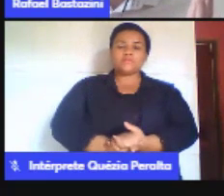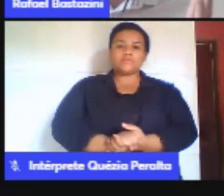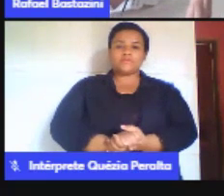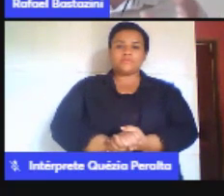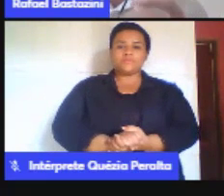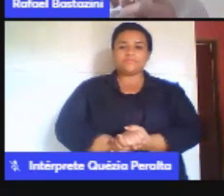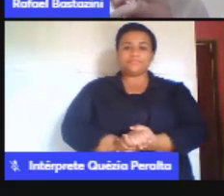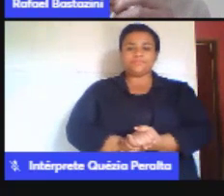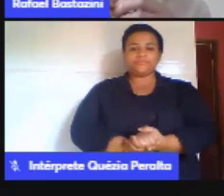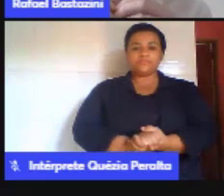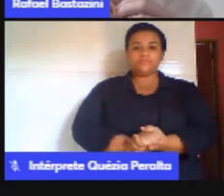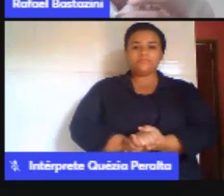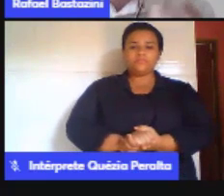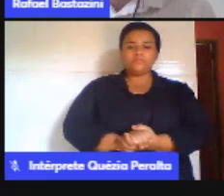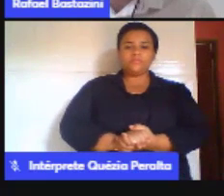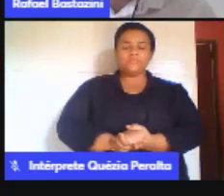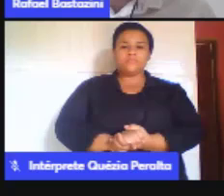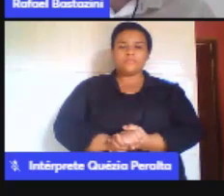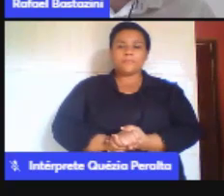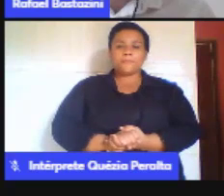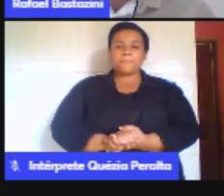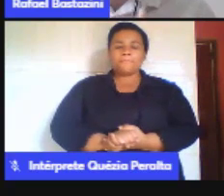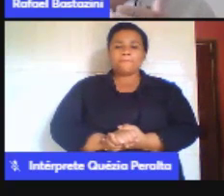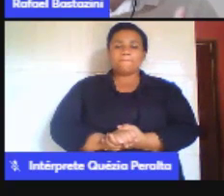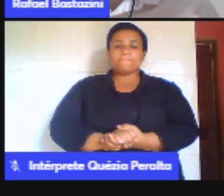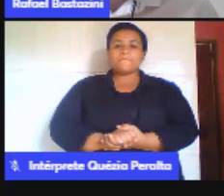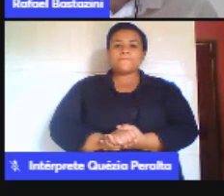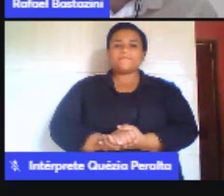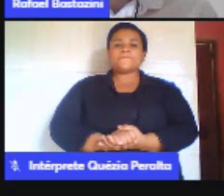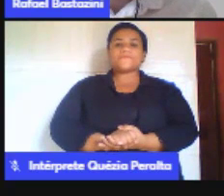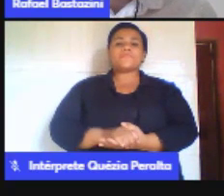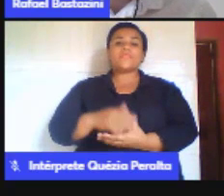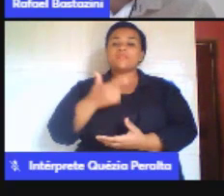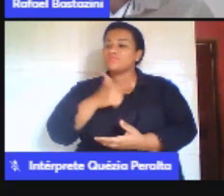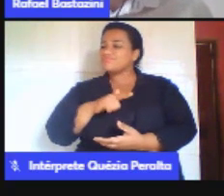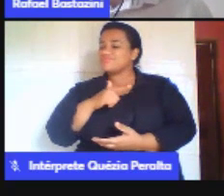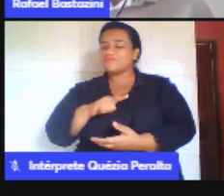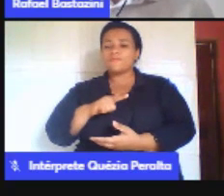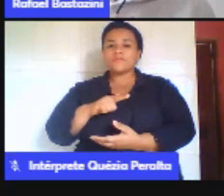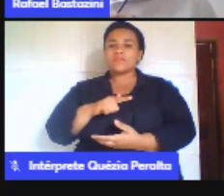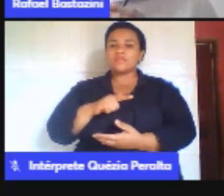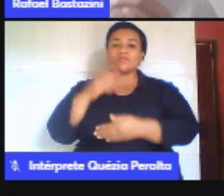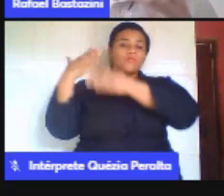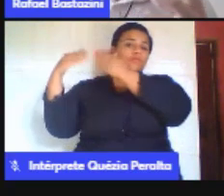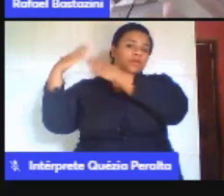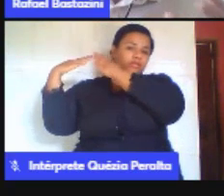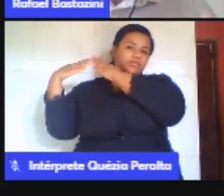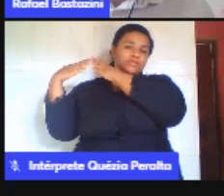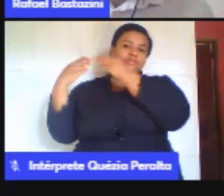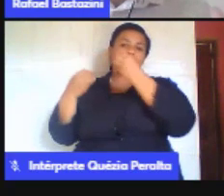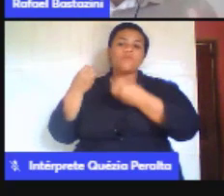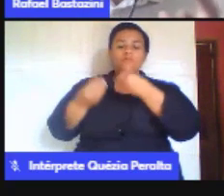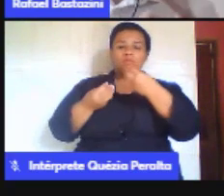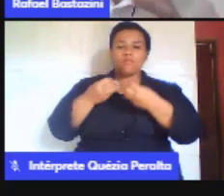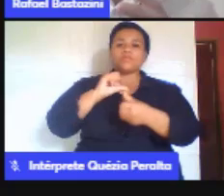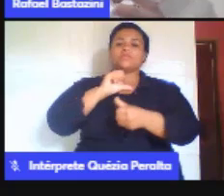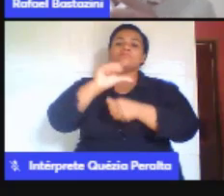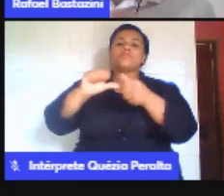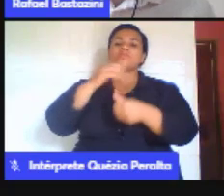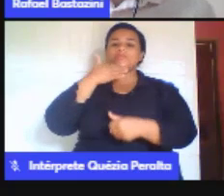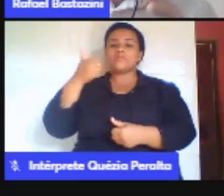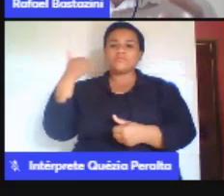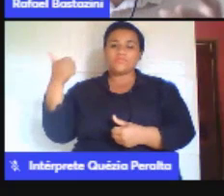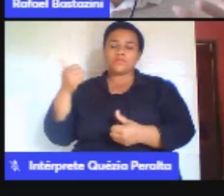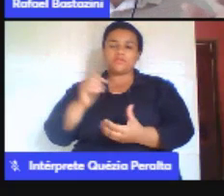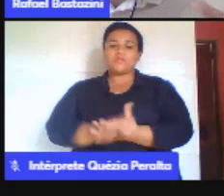não tiveram, não optaram por isso, eles não tiveram oportunidade. A partir disso, começou a haver, então,